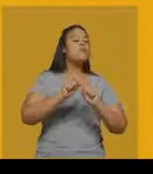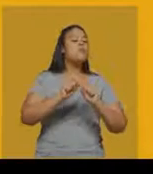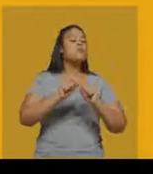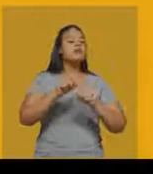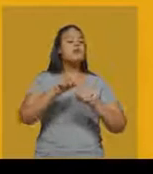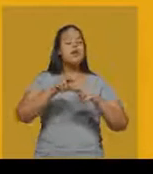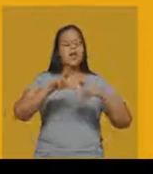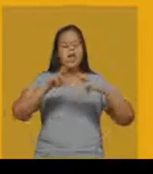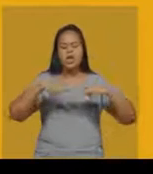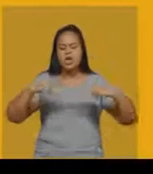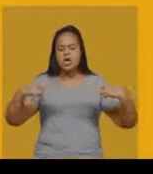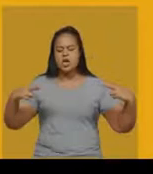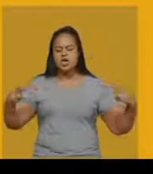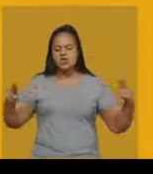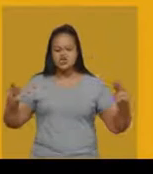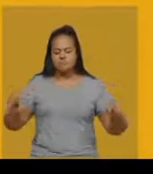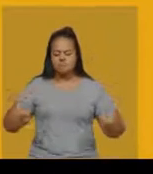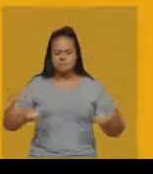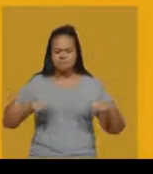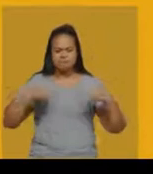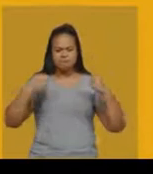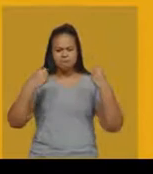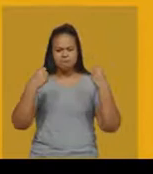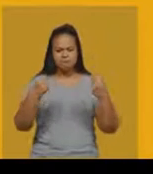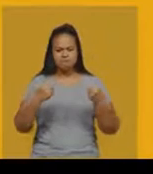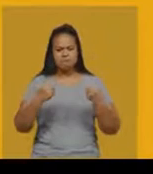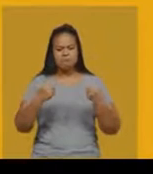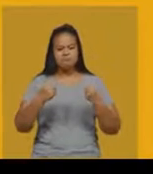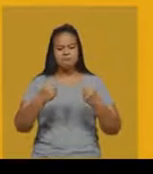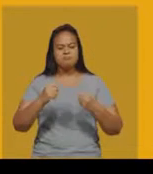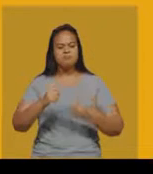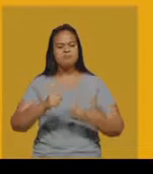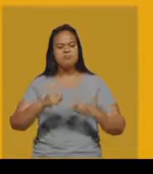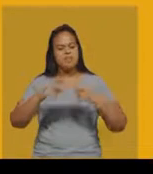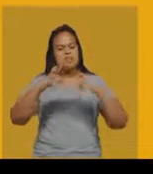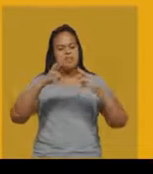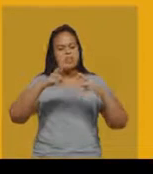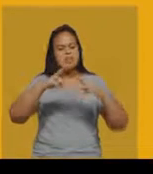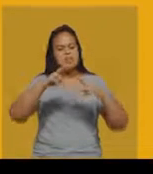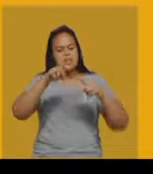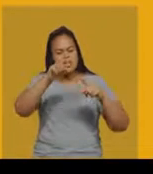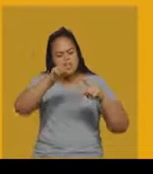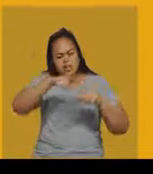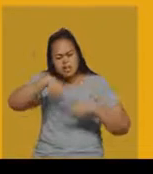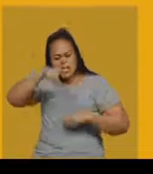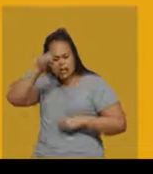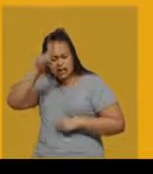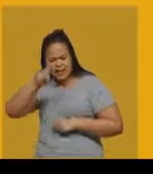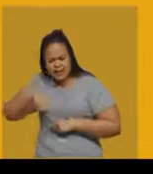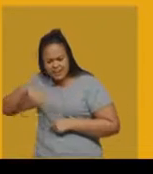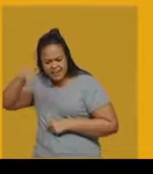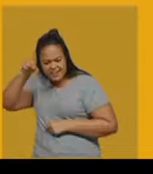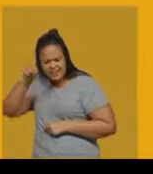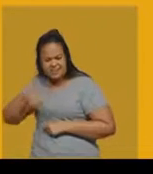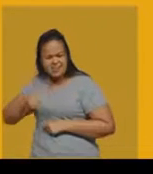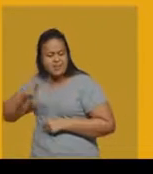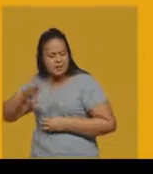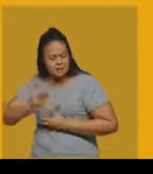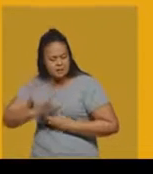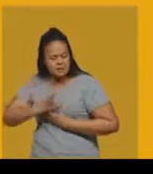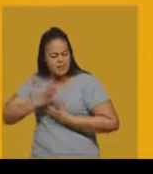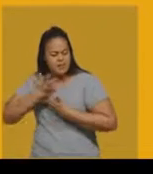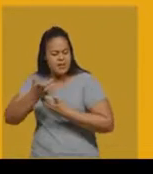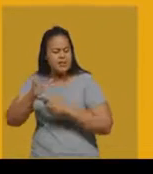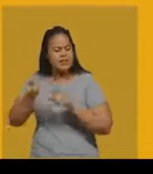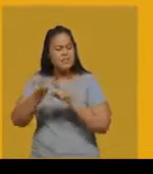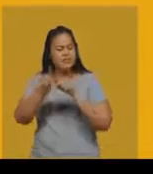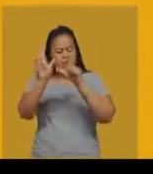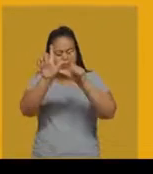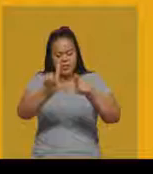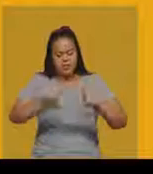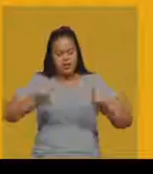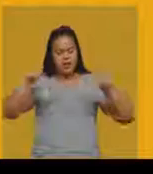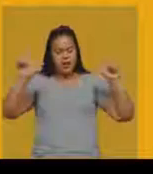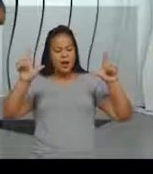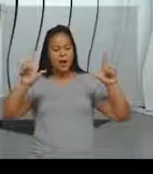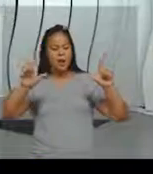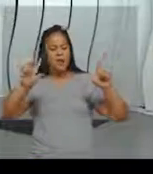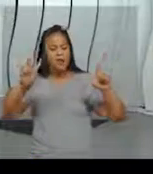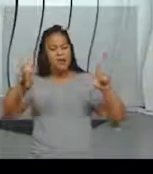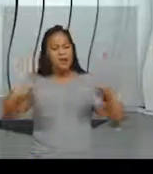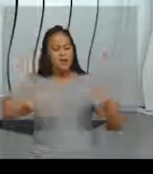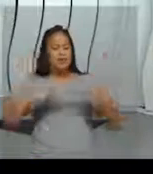ritmo intenso com rimas poéticas, integrando o cenário cultural conhecido como hip